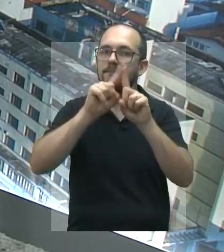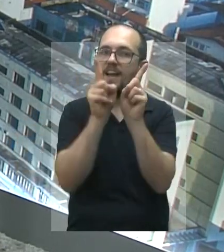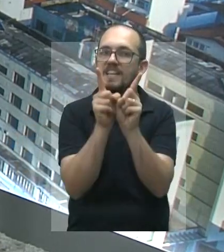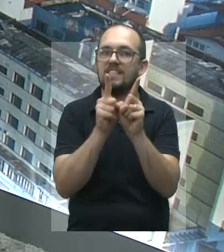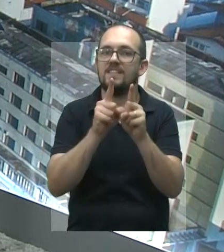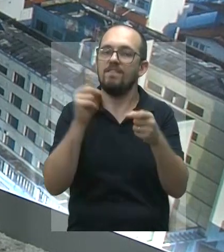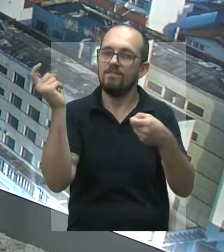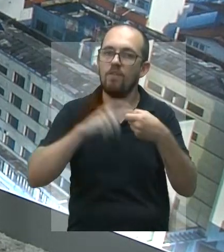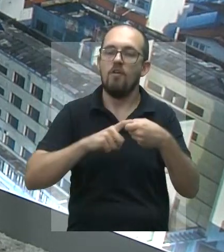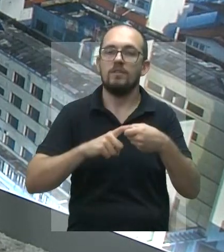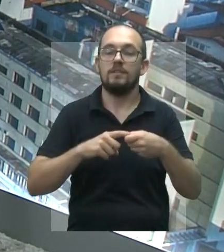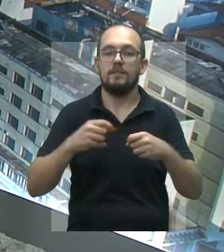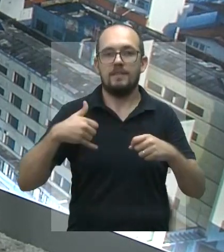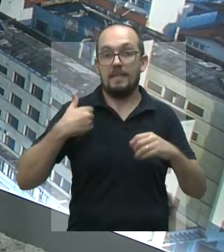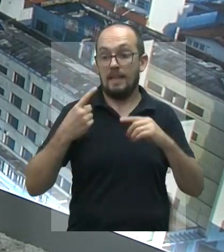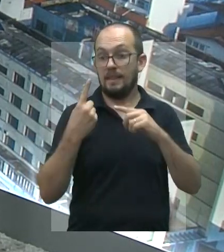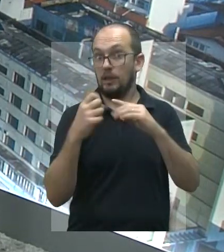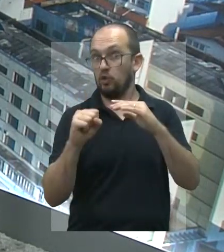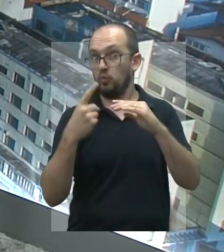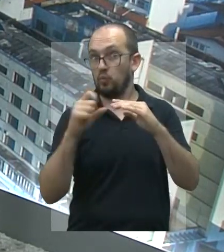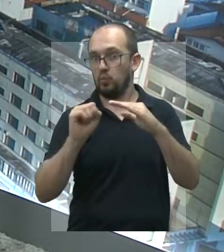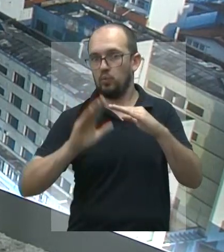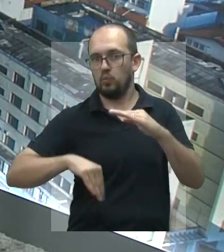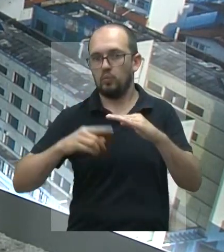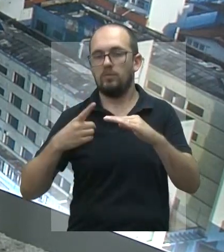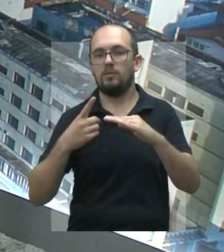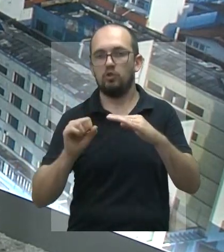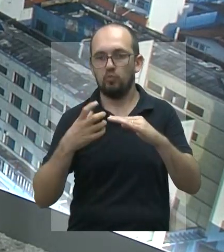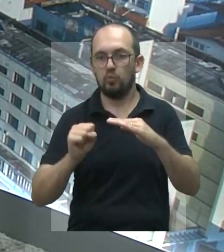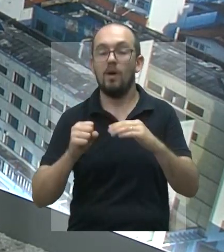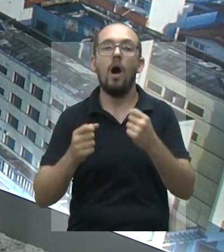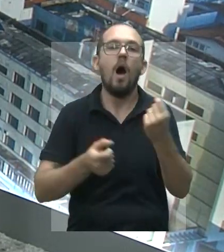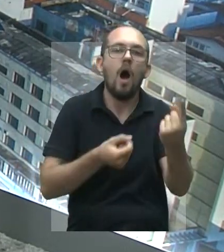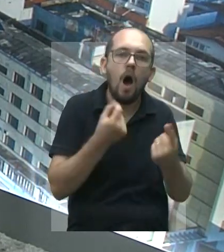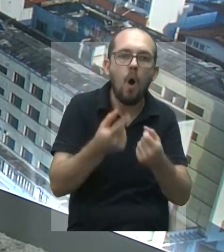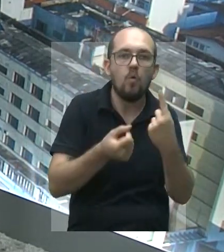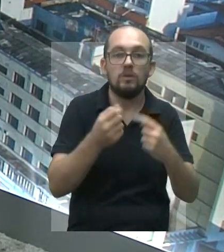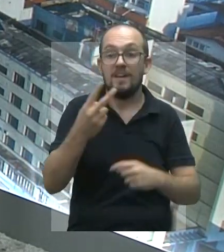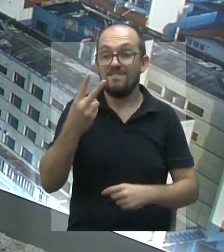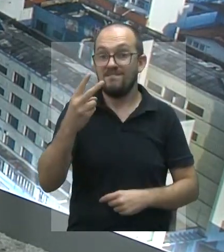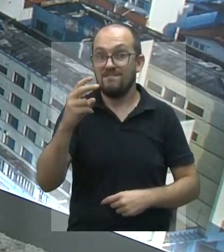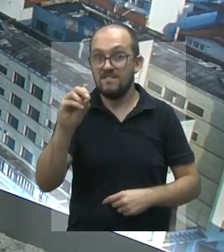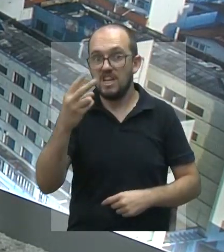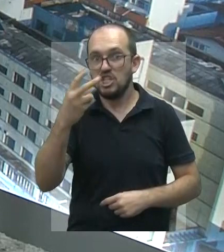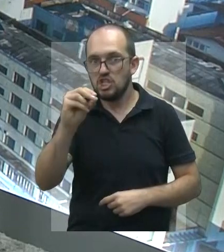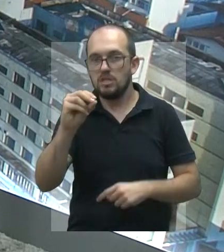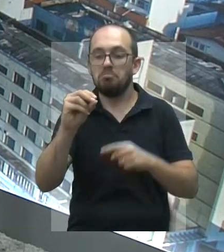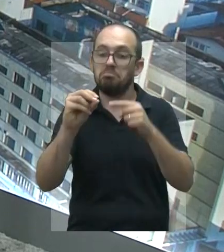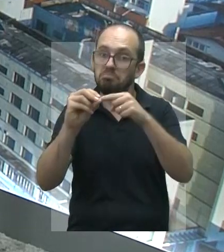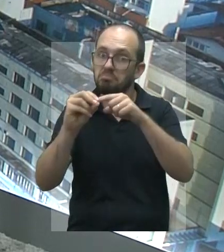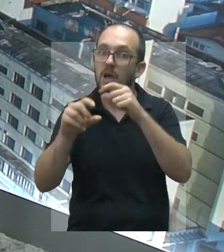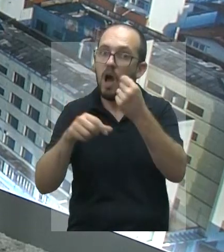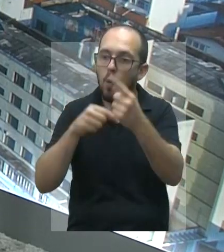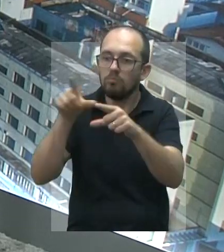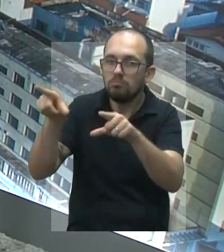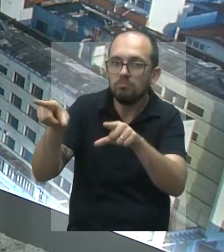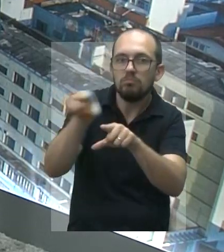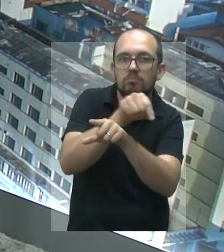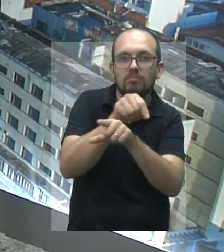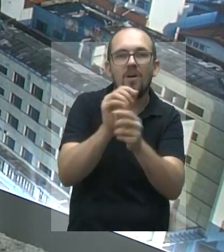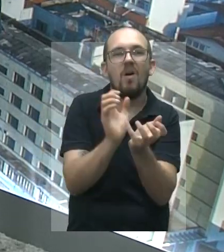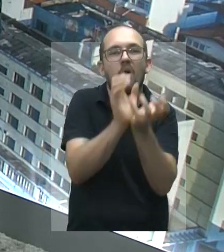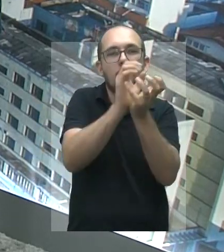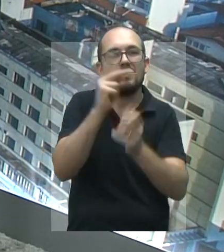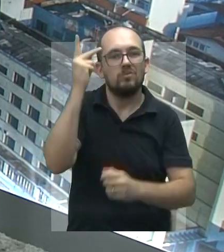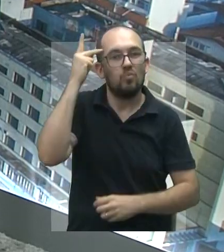os meninos, né, Sub-18 é a Copinha São Paulo, então muitos desses jogadores do Sub-20 devem estar no elenco aí da Copinha São Paulo,